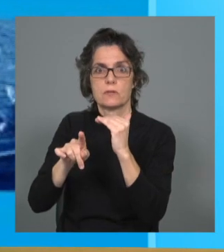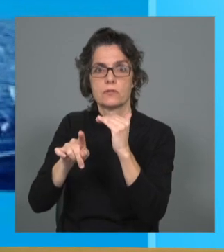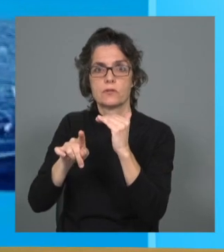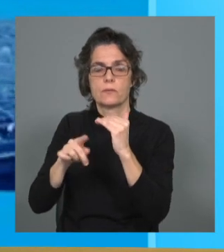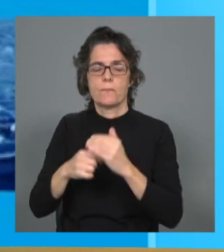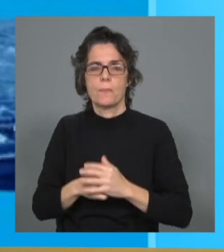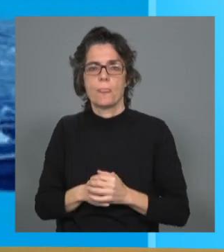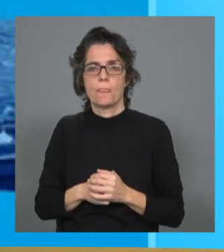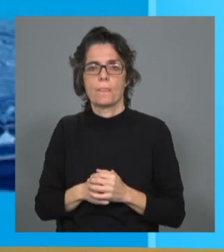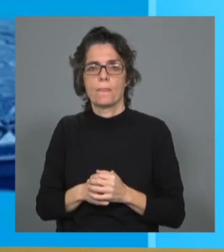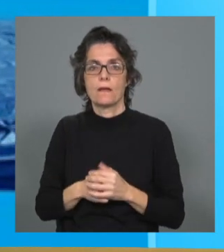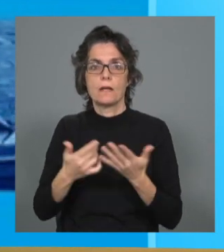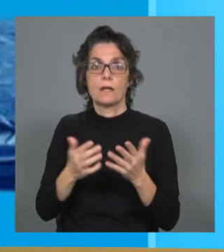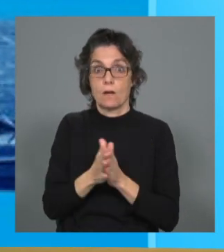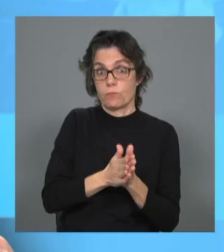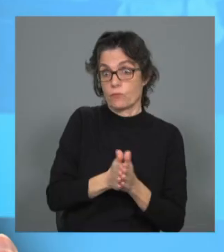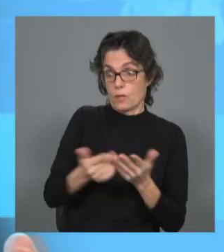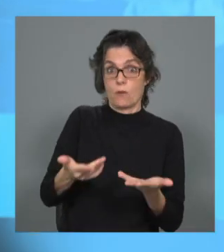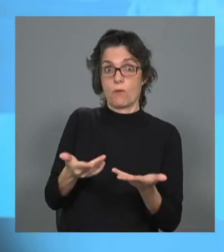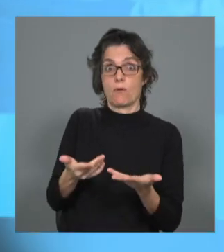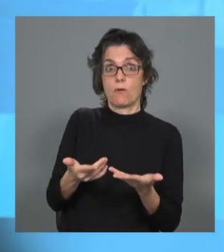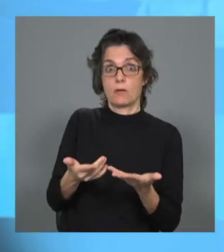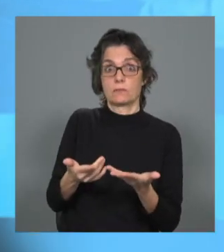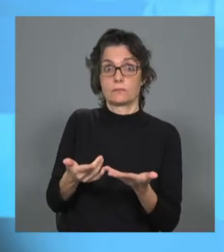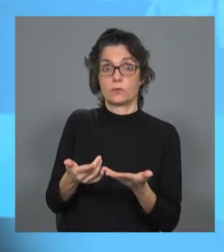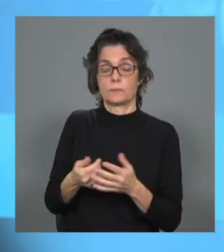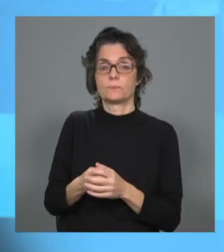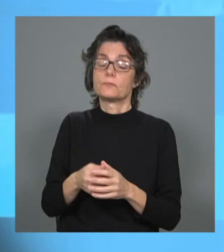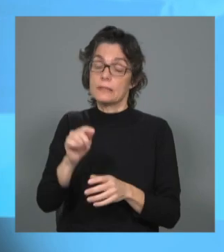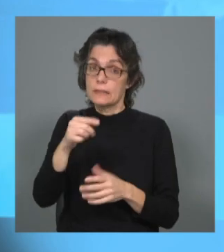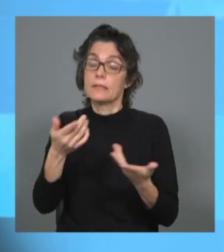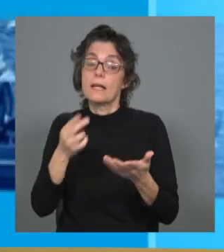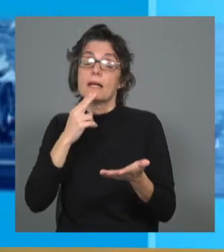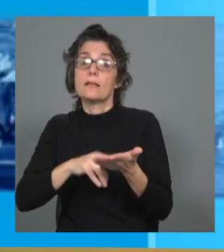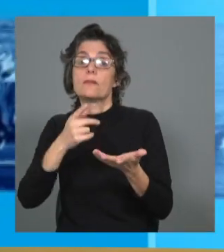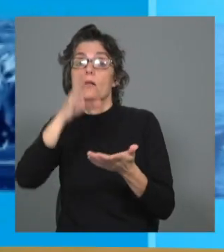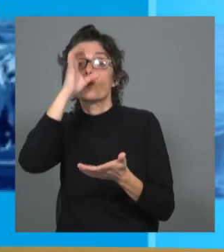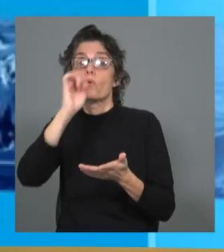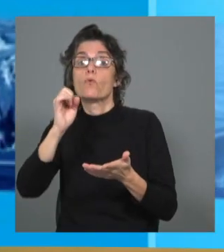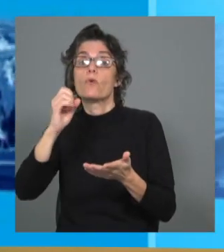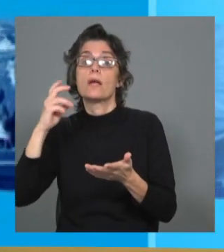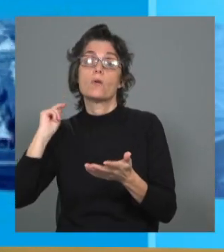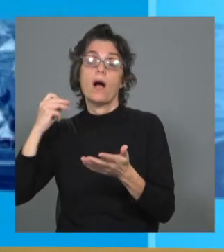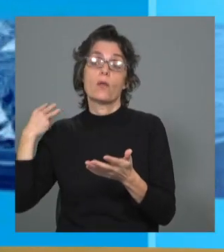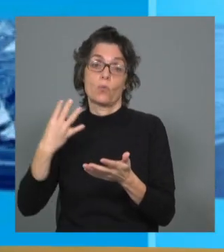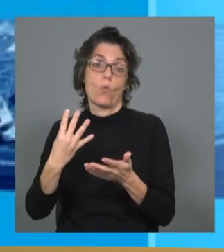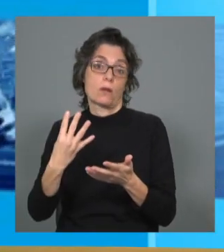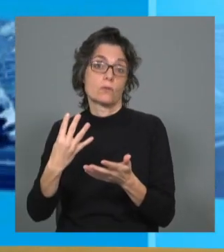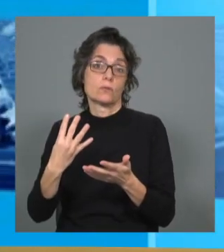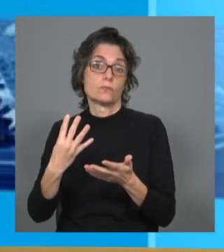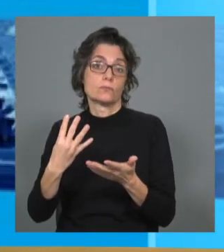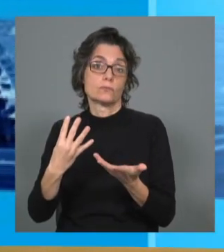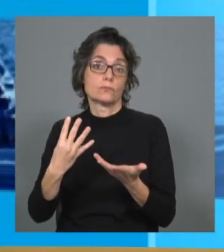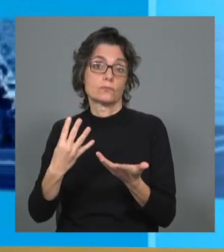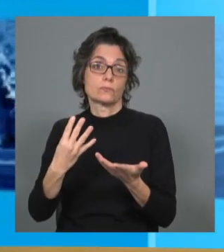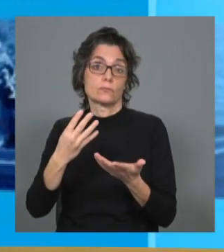certeza. E era preciso aproveitar agora esta retoma, não é? De facto, um governo para 4 anos, aliás, mais do que 4 anos, se não acontecer